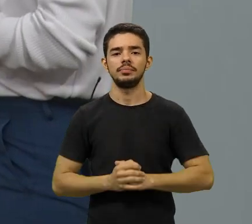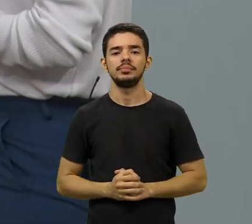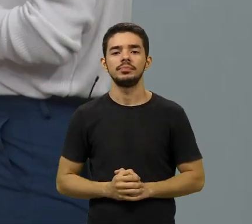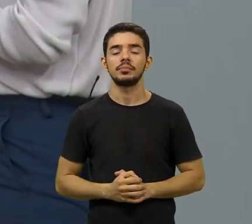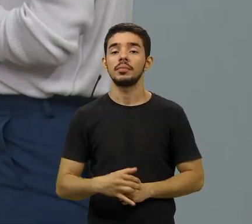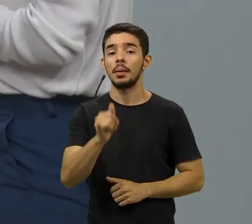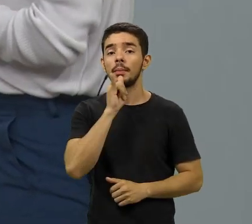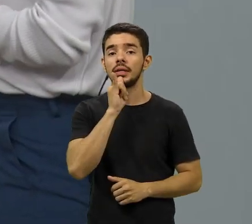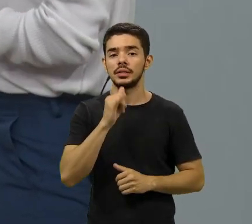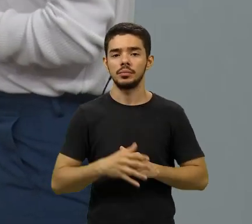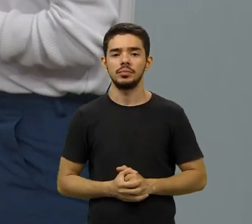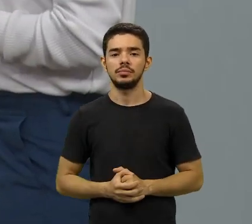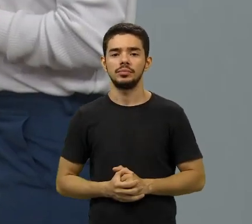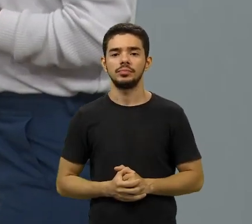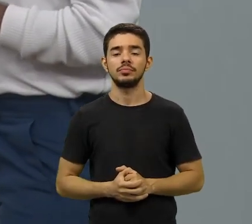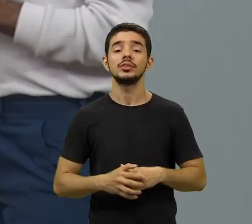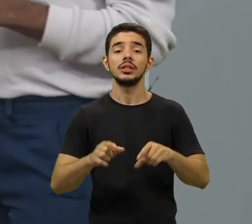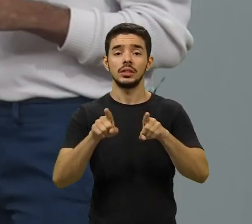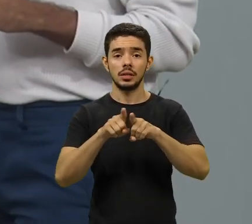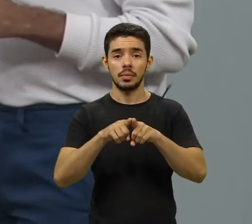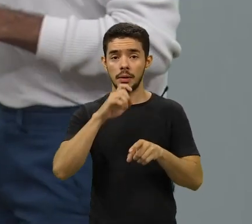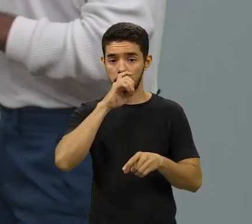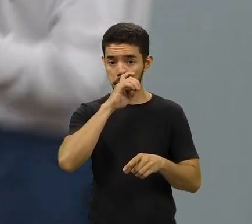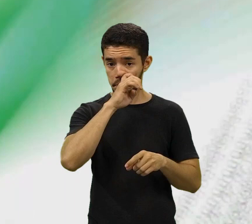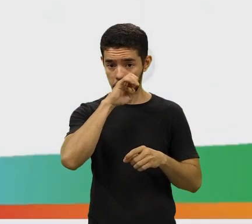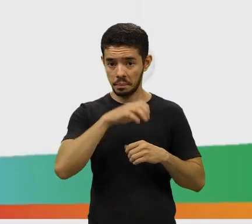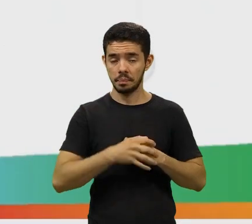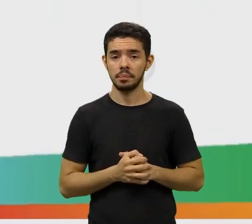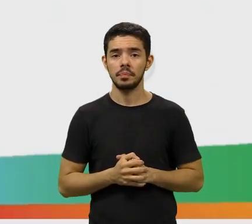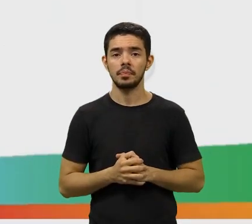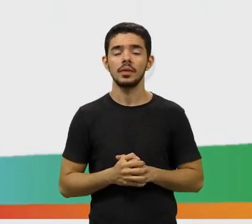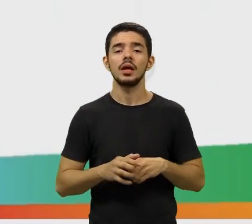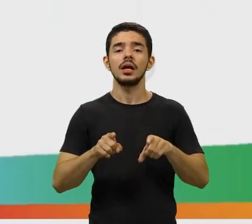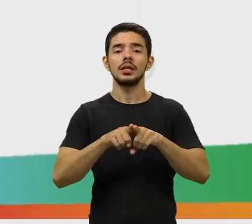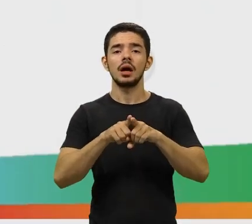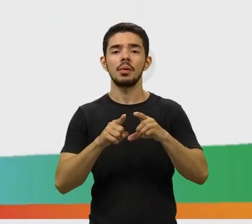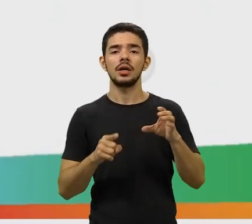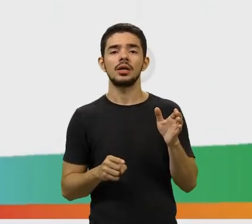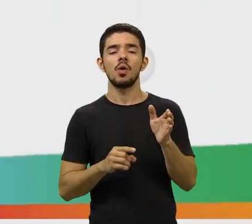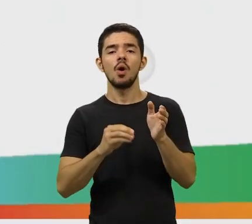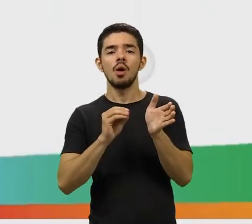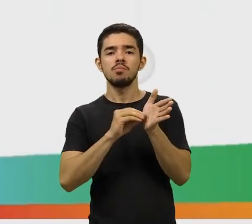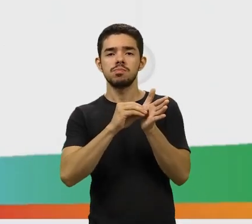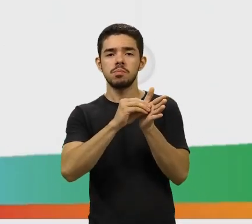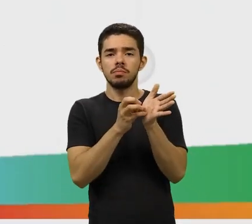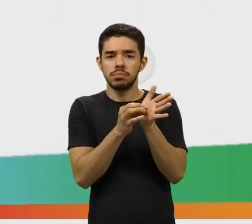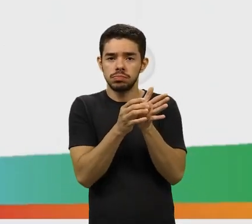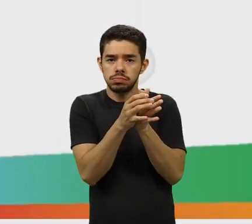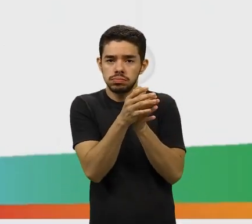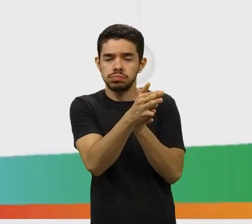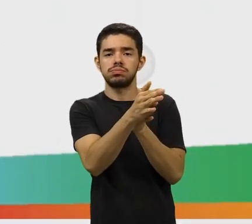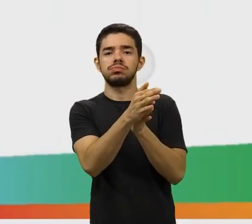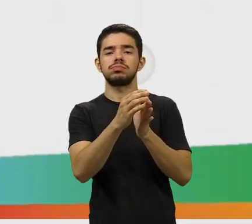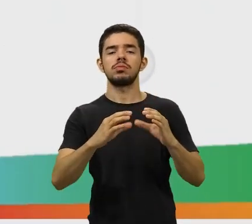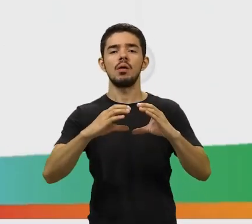Aqui nós temos o exemplo do cloroplasto, nós temos retículo endoplasmático, complexo Golgiense, são